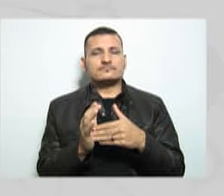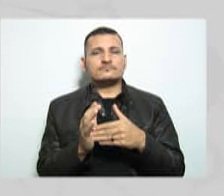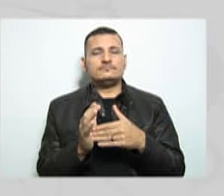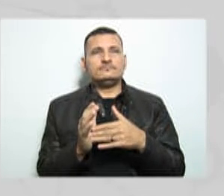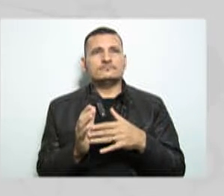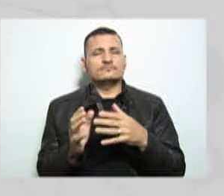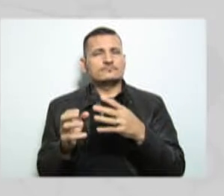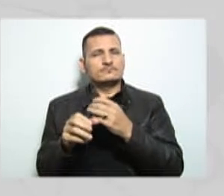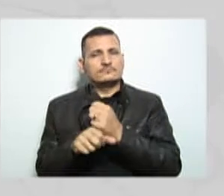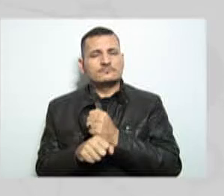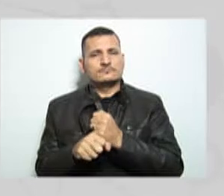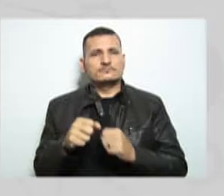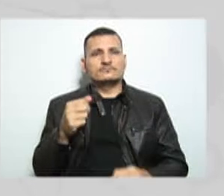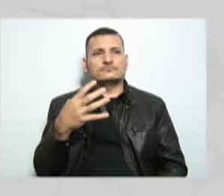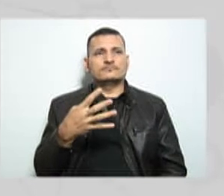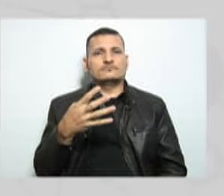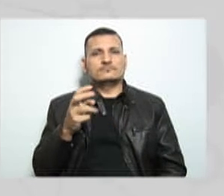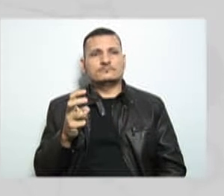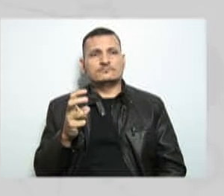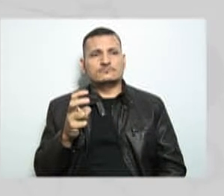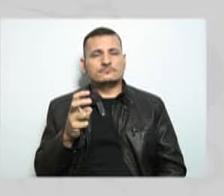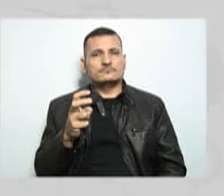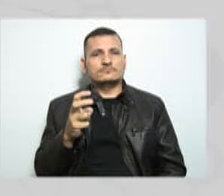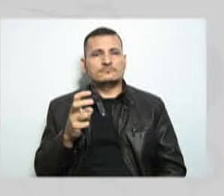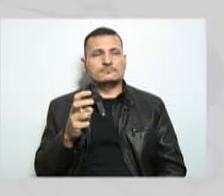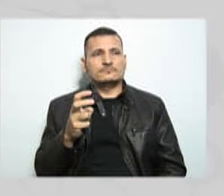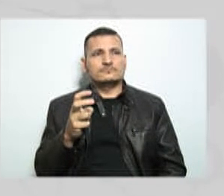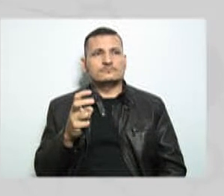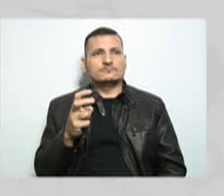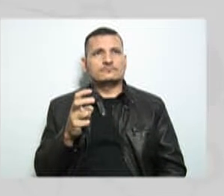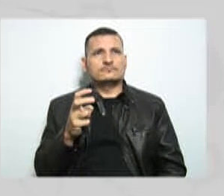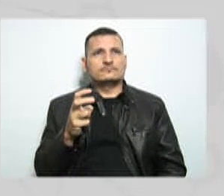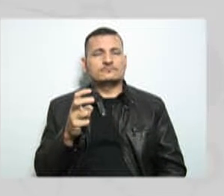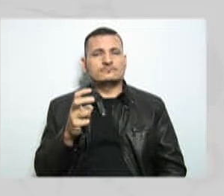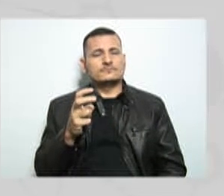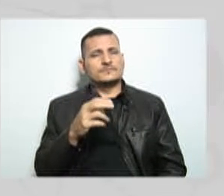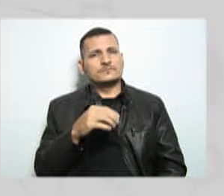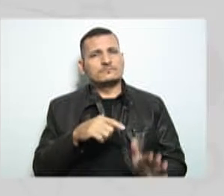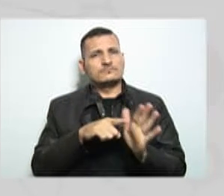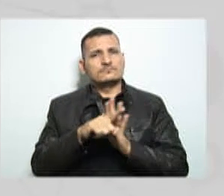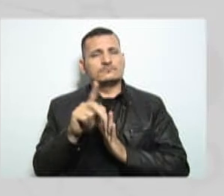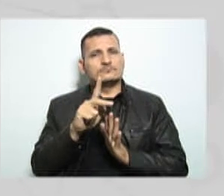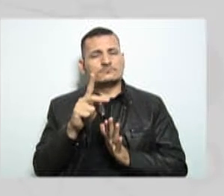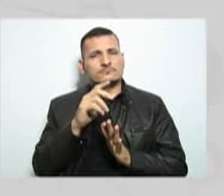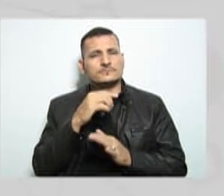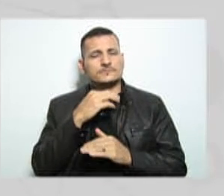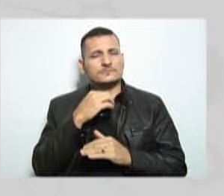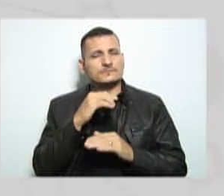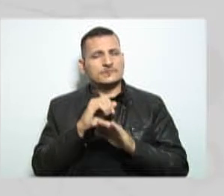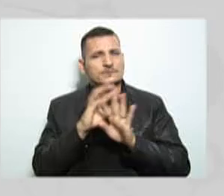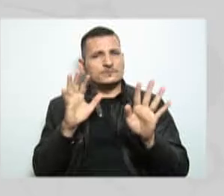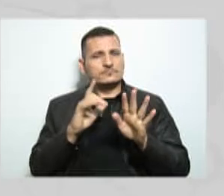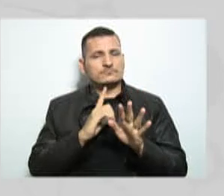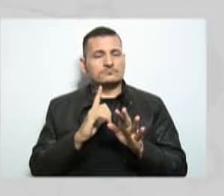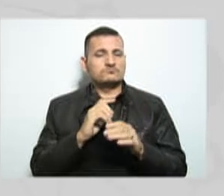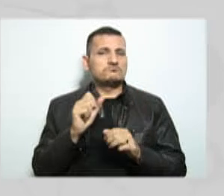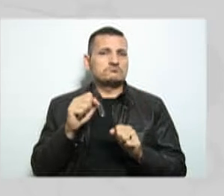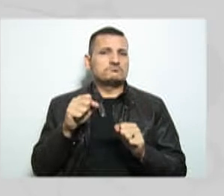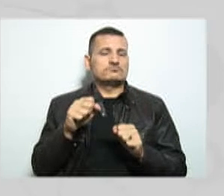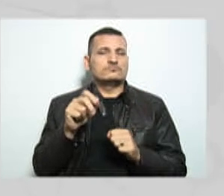estoque final de 45. Professora Fernanda, será que ficou claro para eles? Sim, a professora mandou um ok